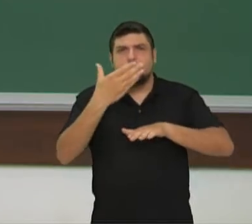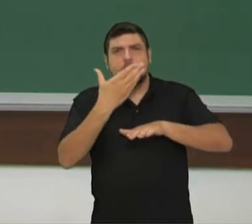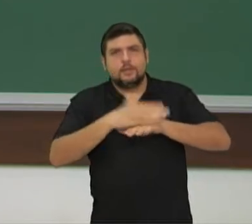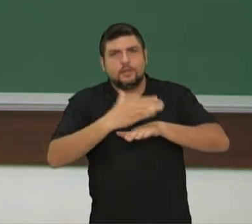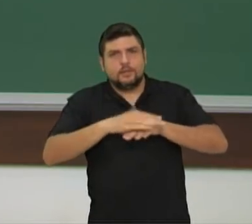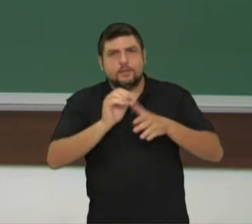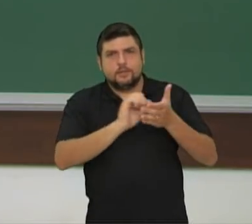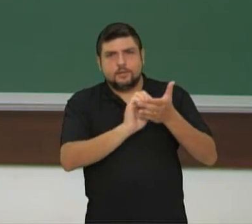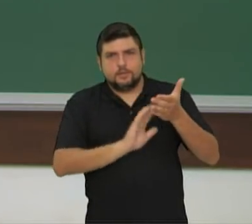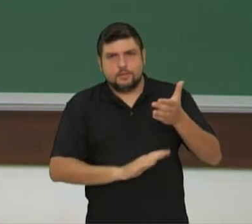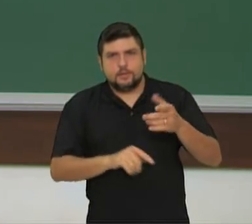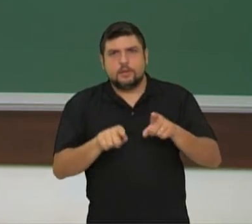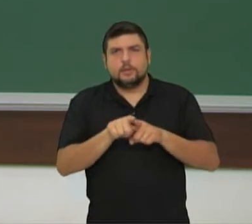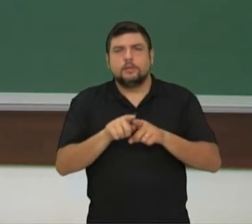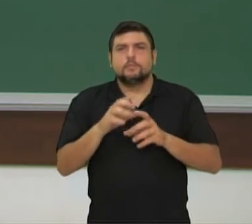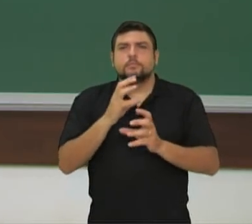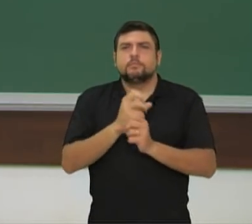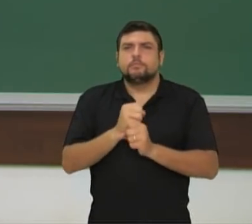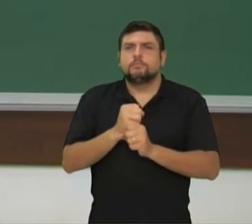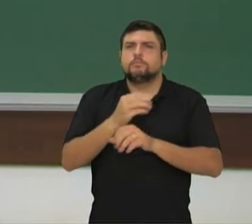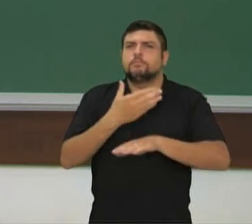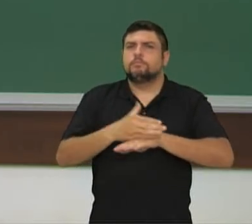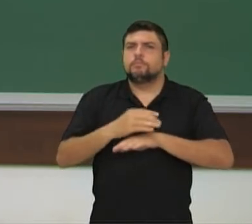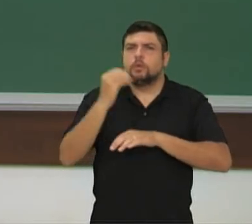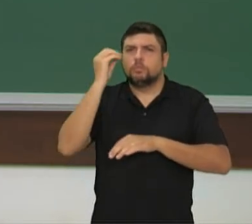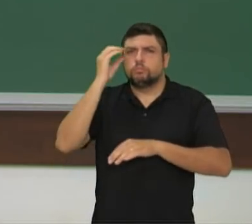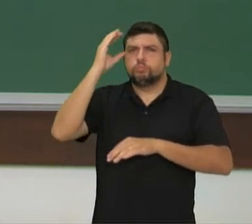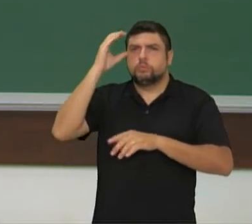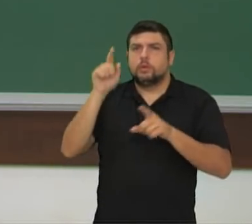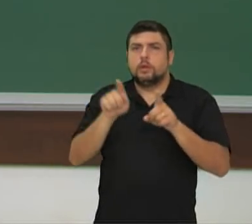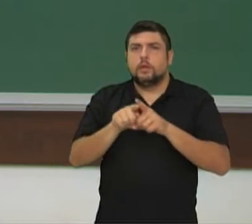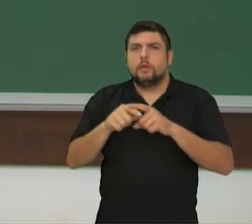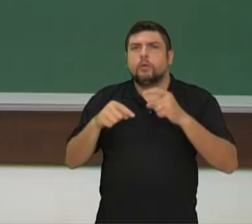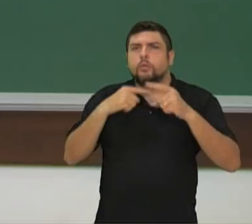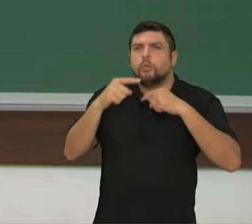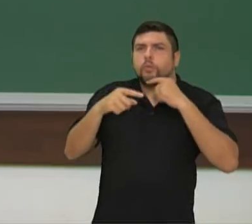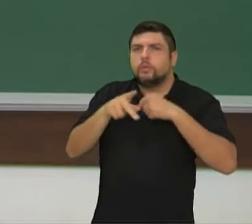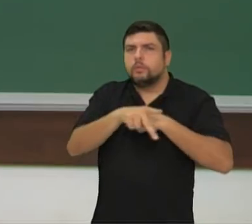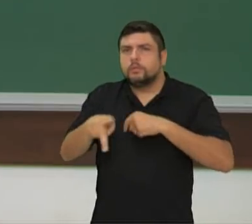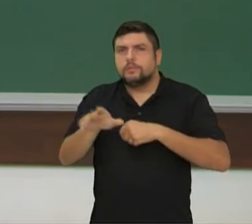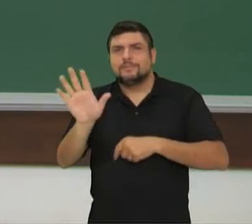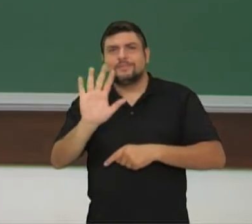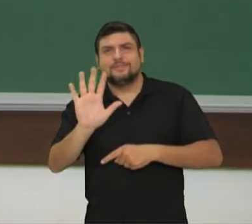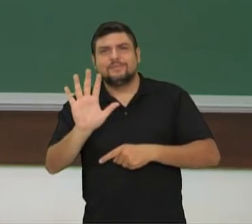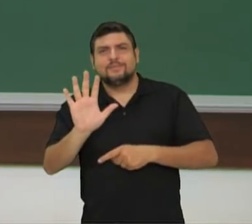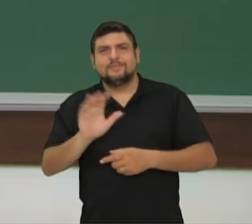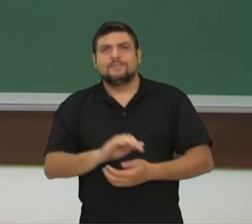exercícios, façam cada vez mais e sempre tirem as dúvidas com os professores, ok? Até a próxima!